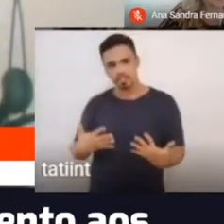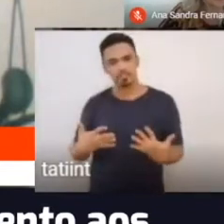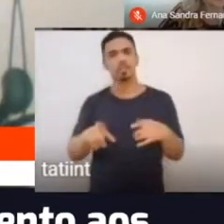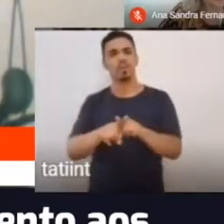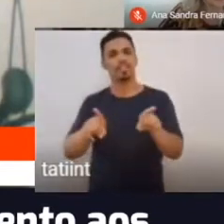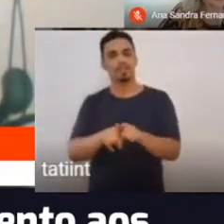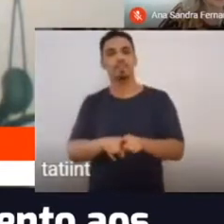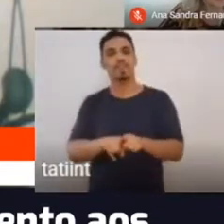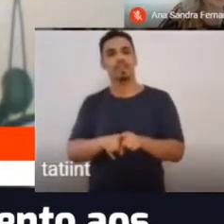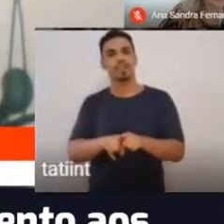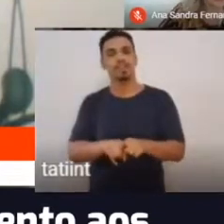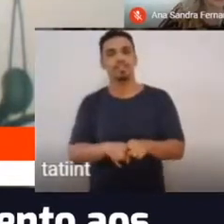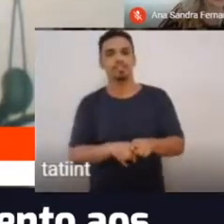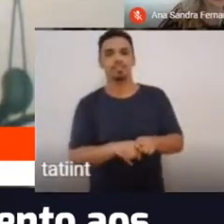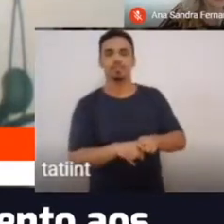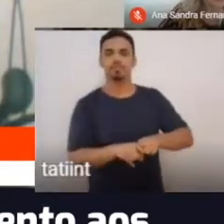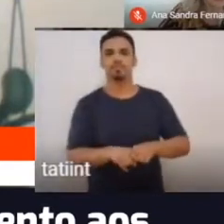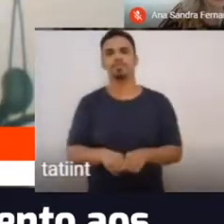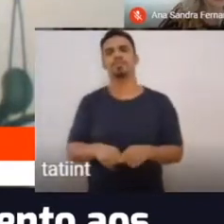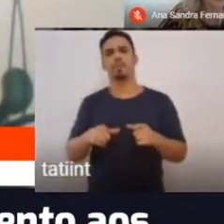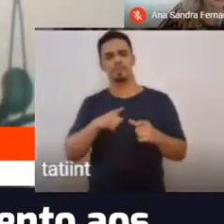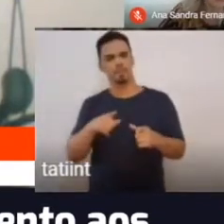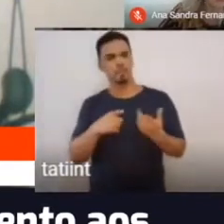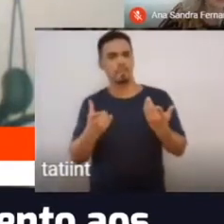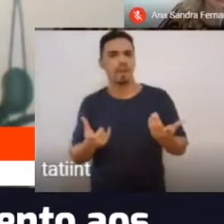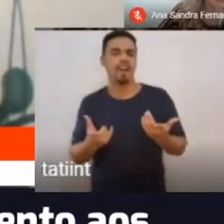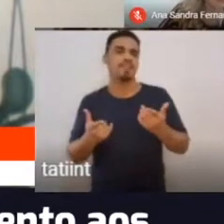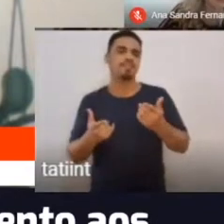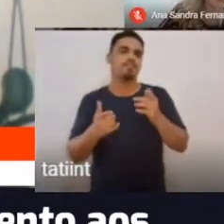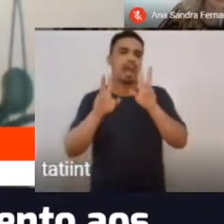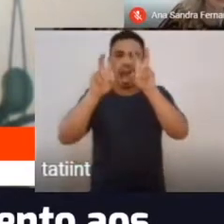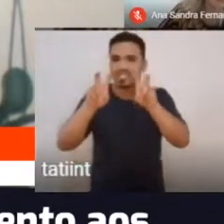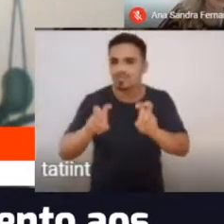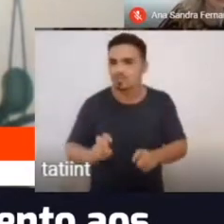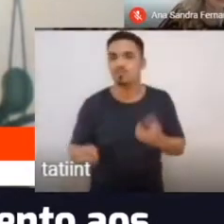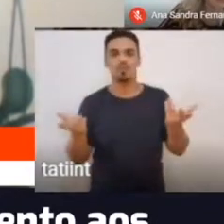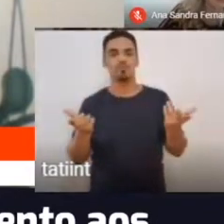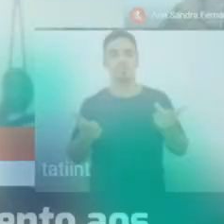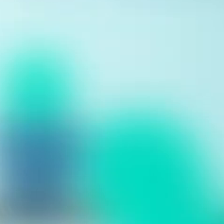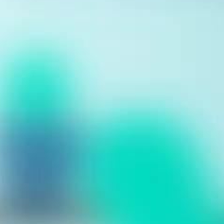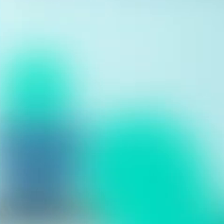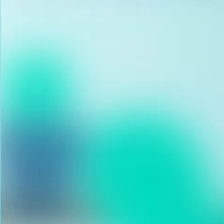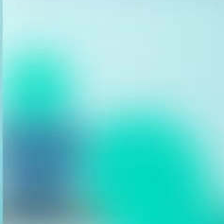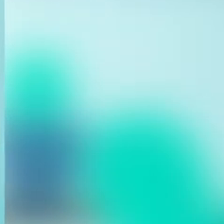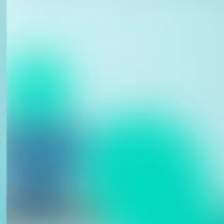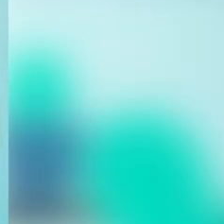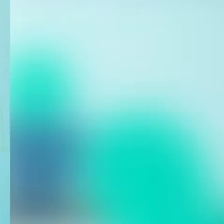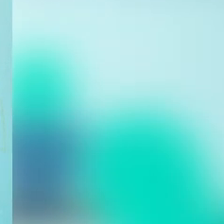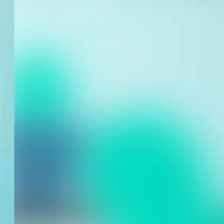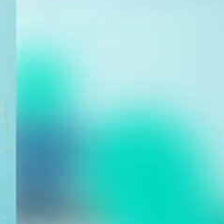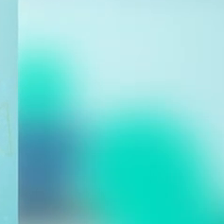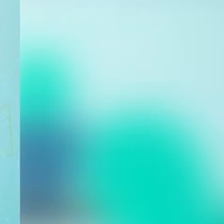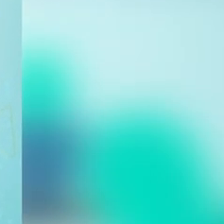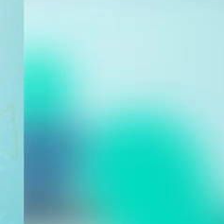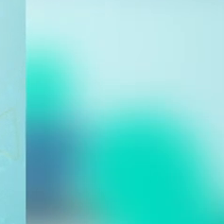por várias abordagens, aonde a psicologia do trânsito também atua. Foi prorrogado até o